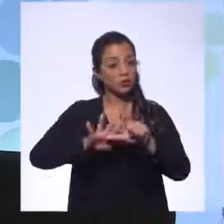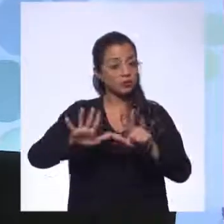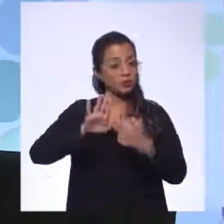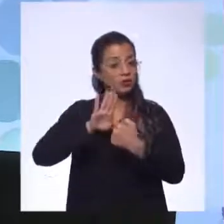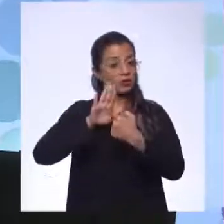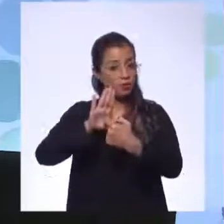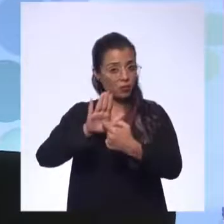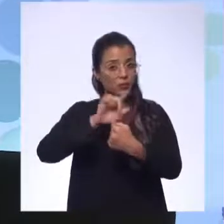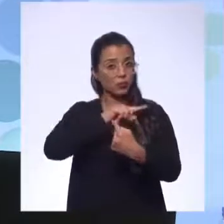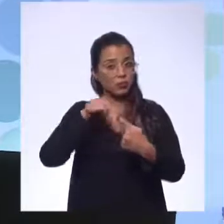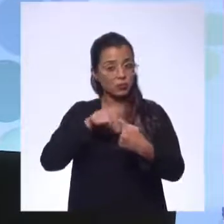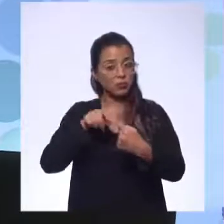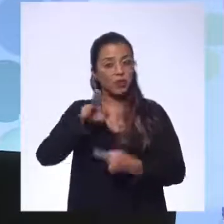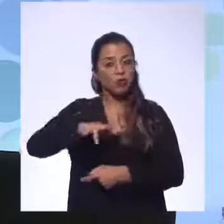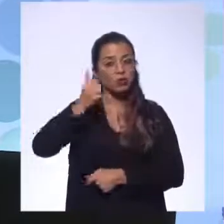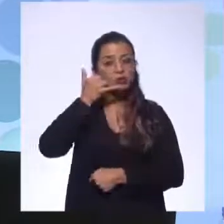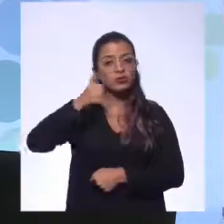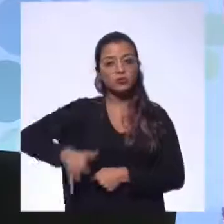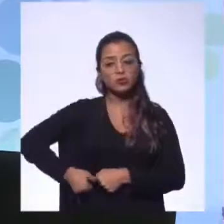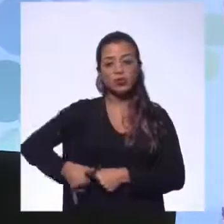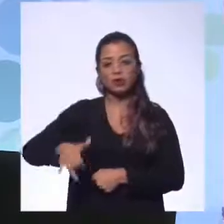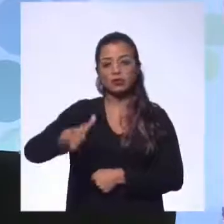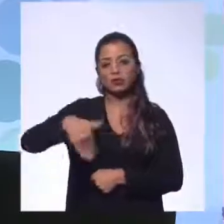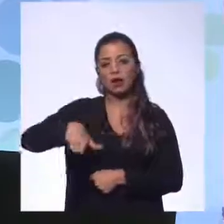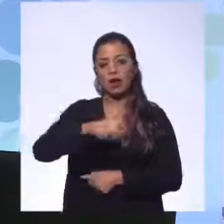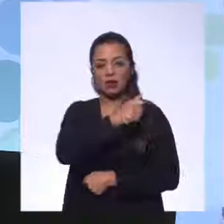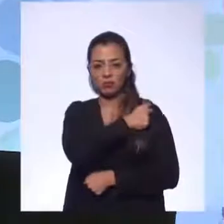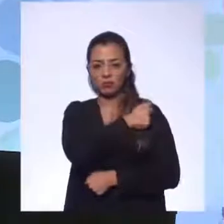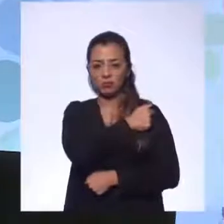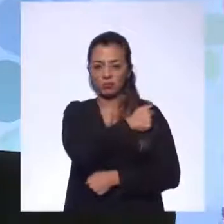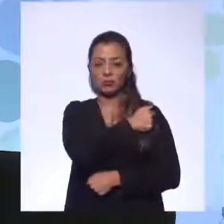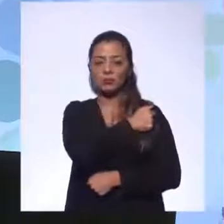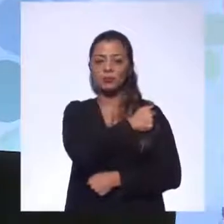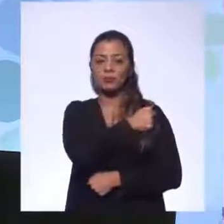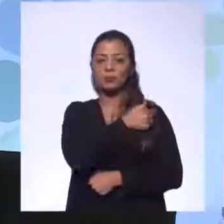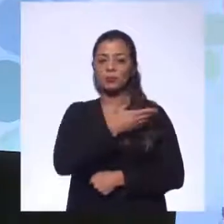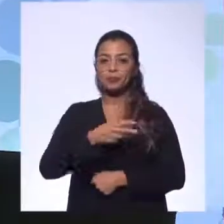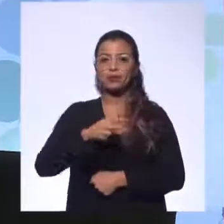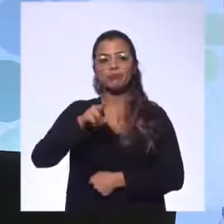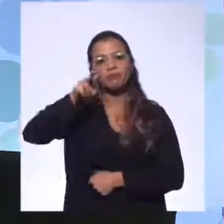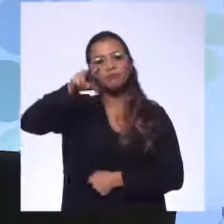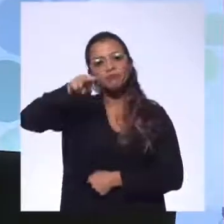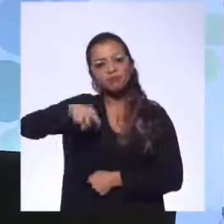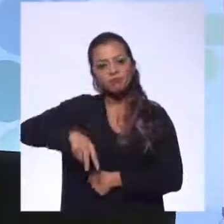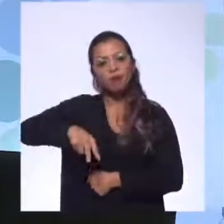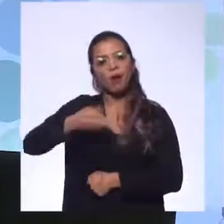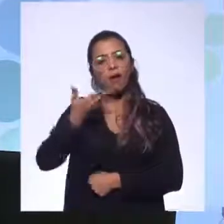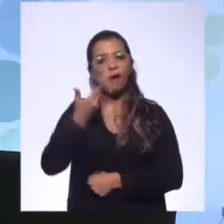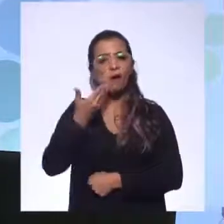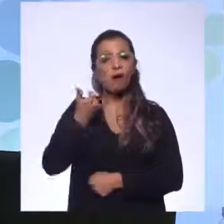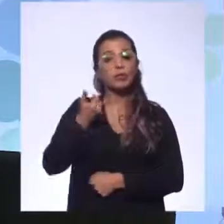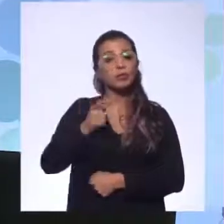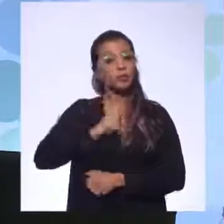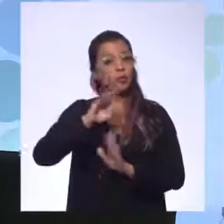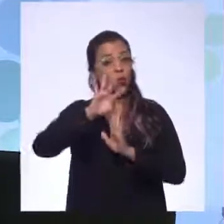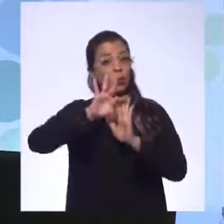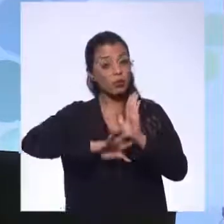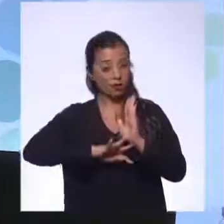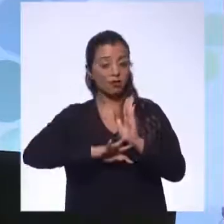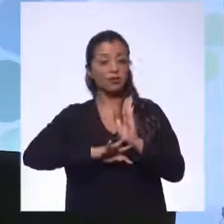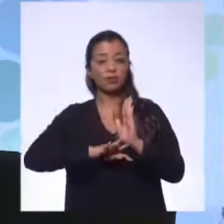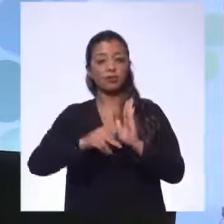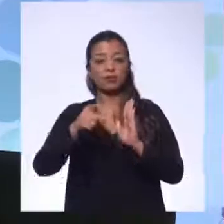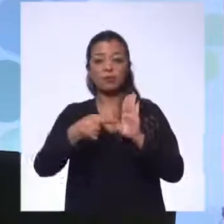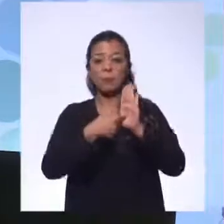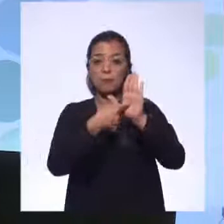gráfico, finalidade de uso de smartphones pelos estudantes em sala de aula. Então, a gente só foi olhando. Então, você tem um texto que fala sobre,